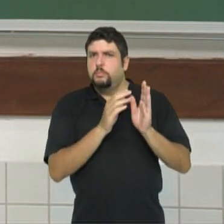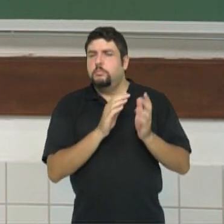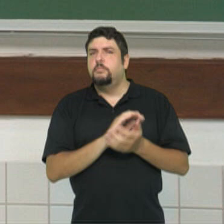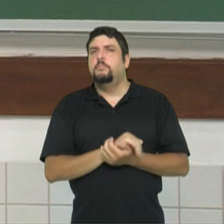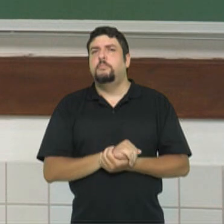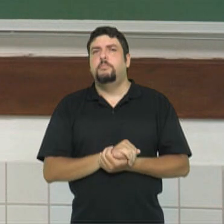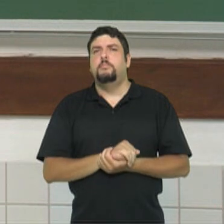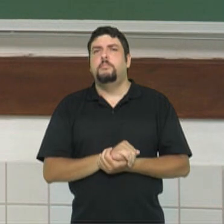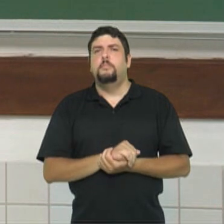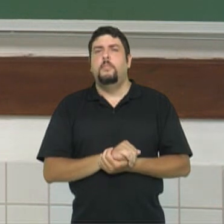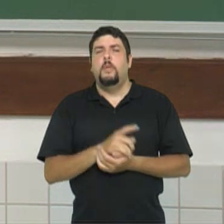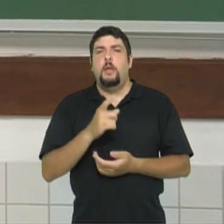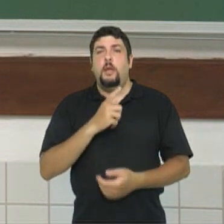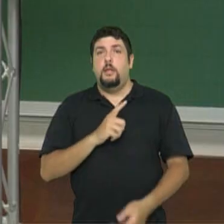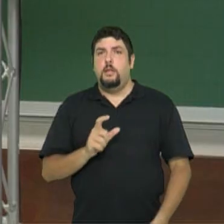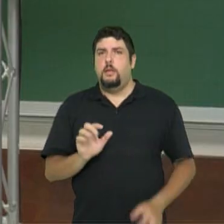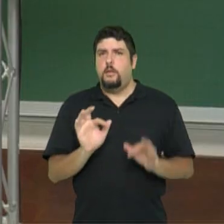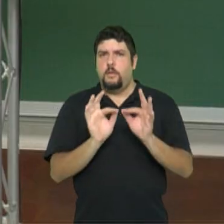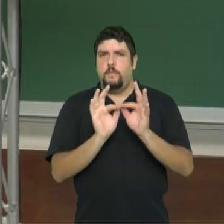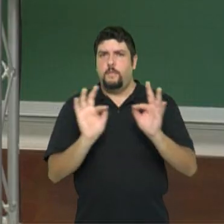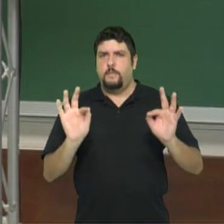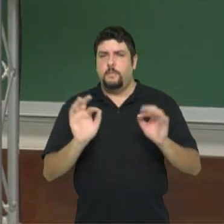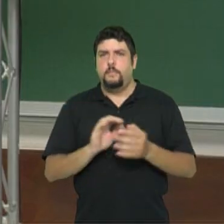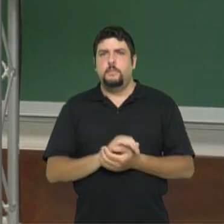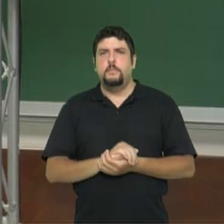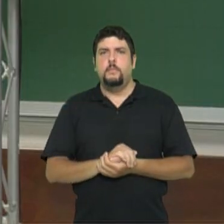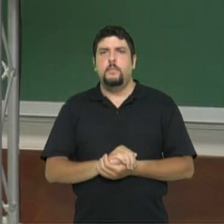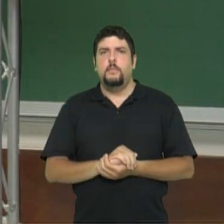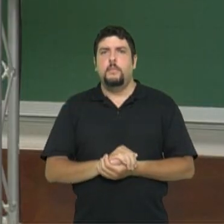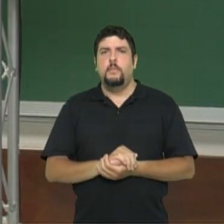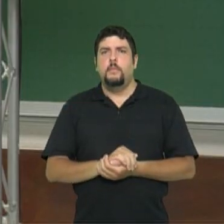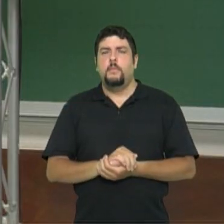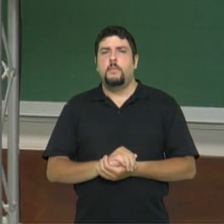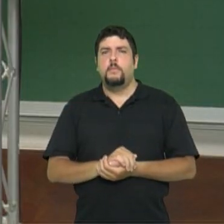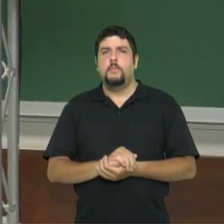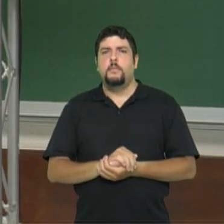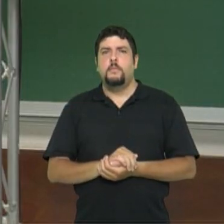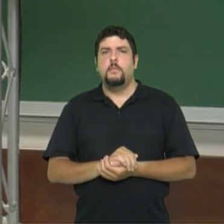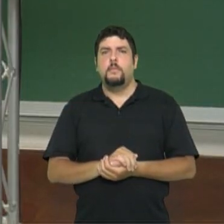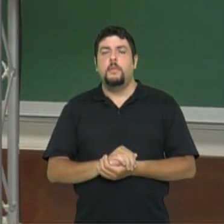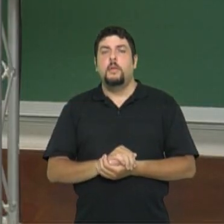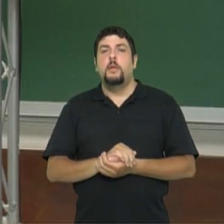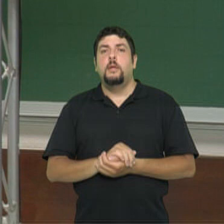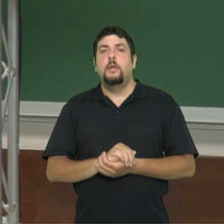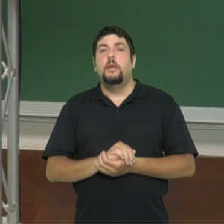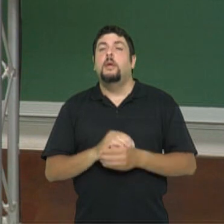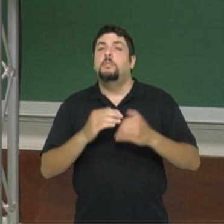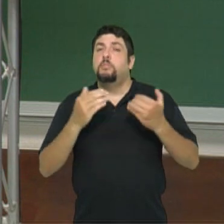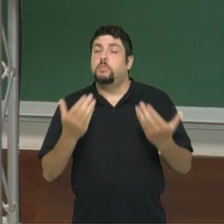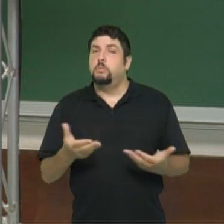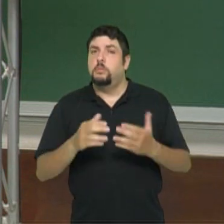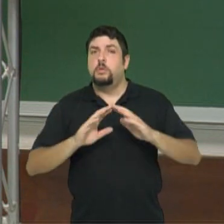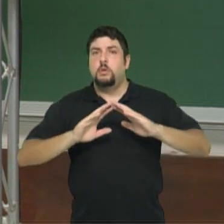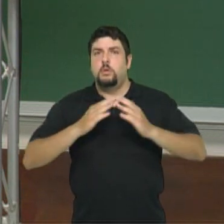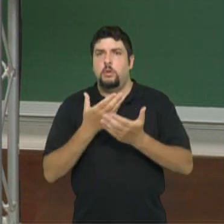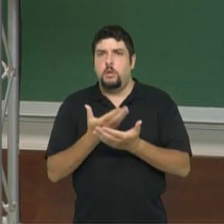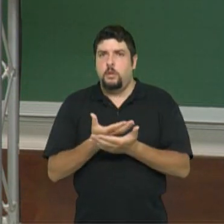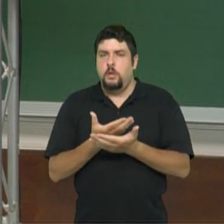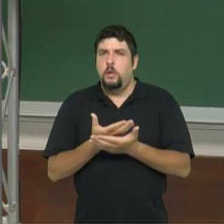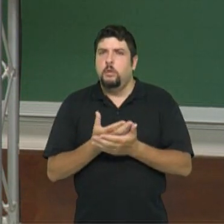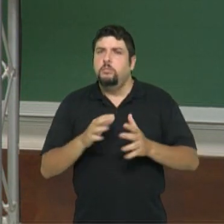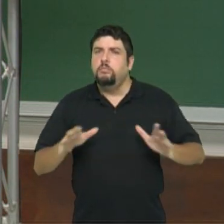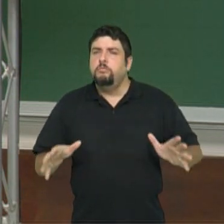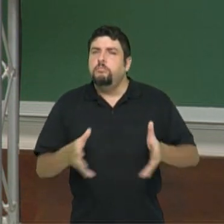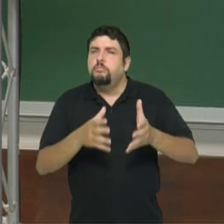aqui nós temos o termo, temos a frase, desculpa. Além disso, cabe às instituições de ensino promover passeios aos